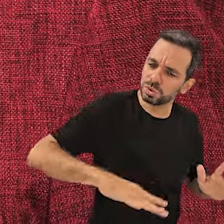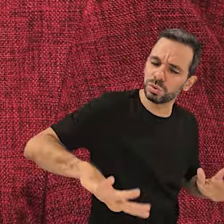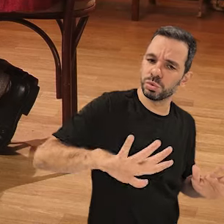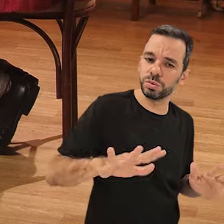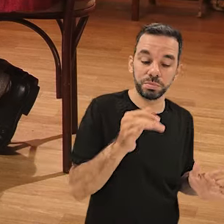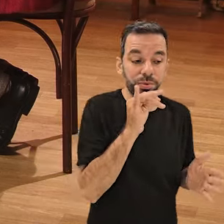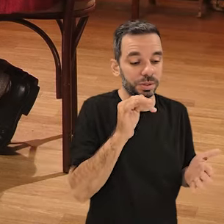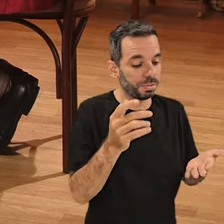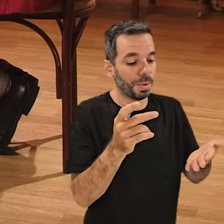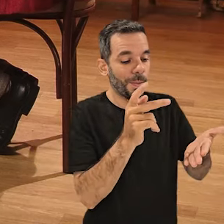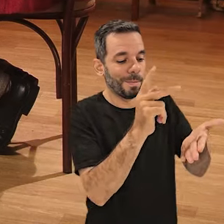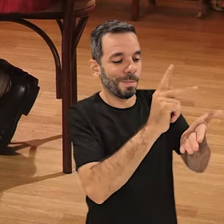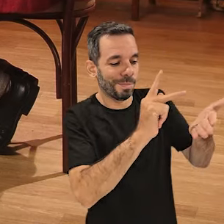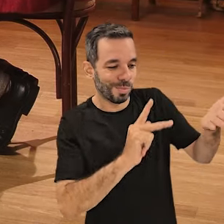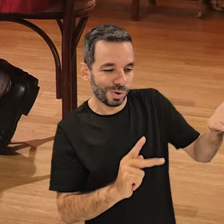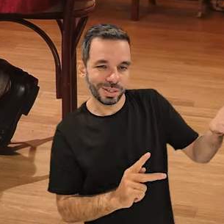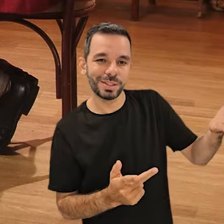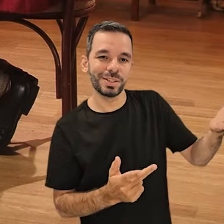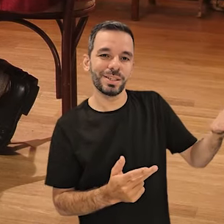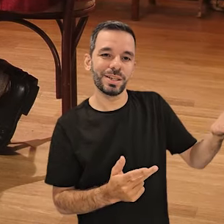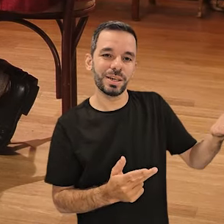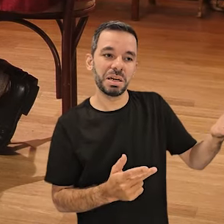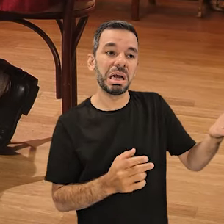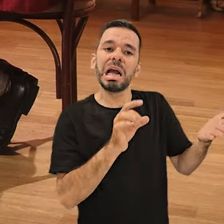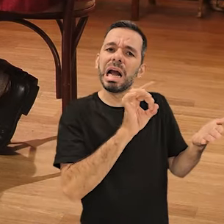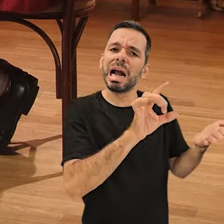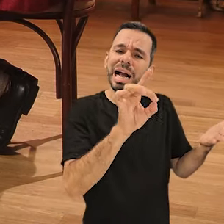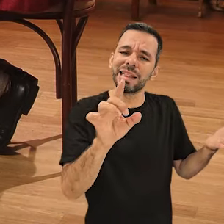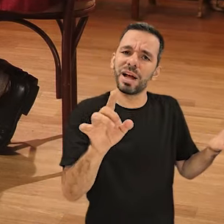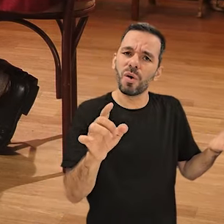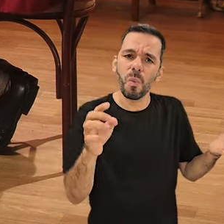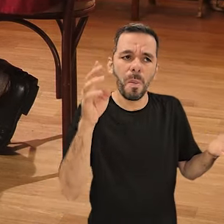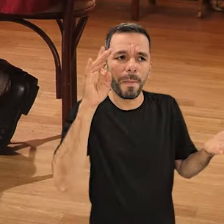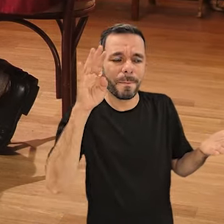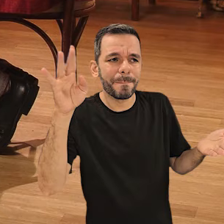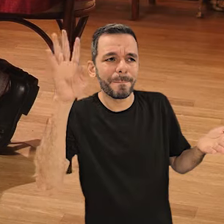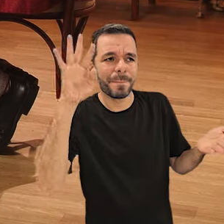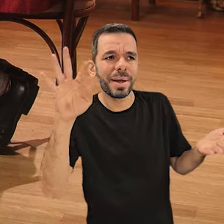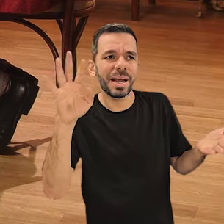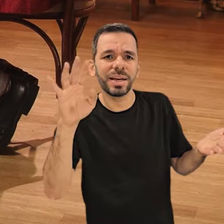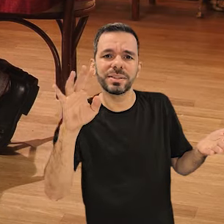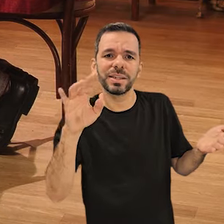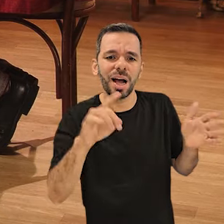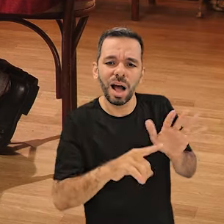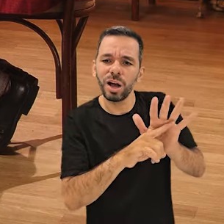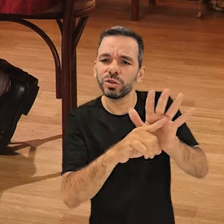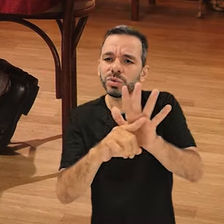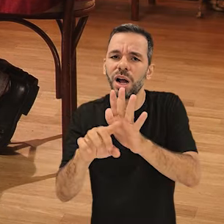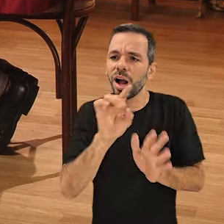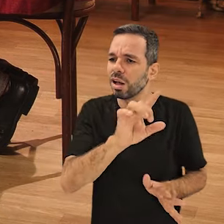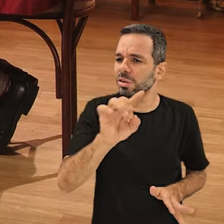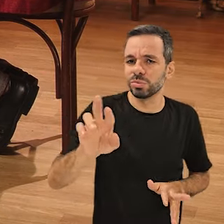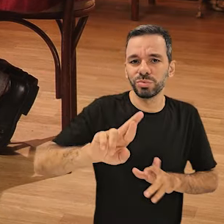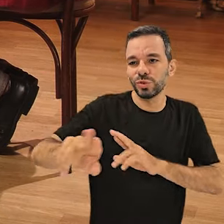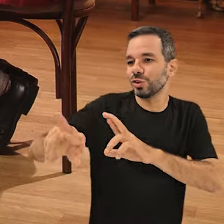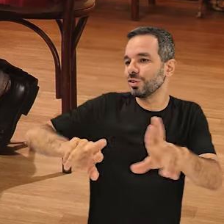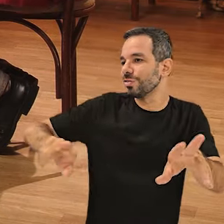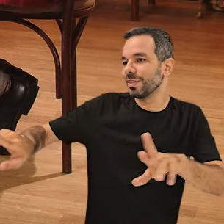gênero poesia, por exemplo, cada leitor interpreta conforme sua base psíquica, interna,